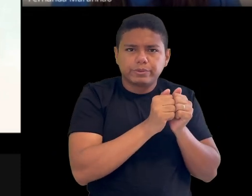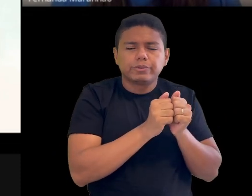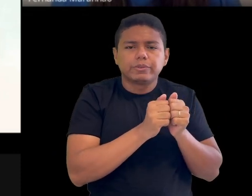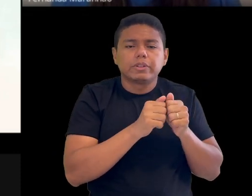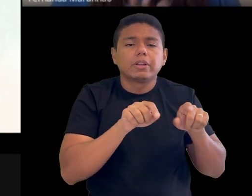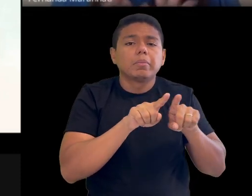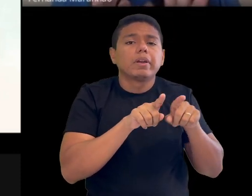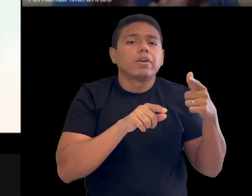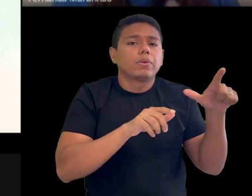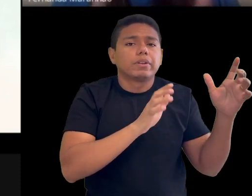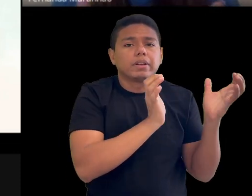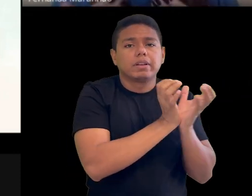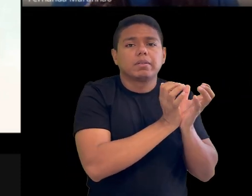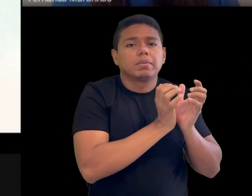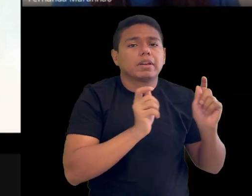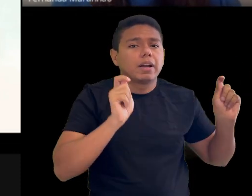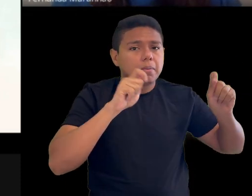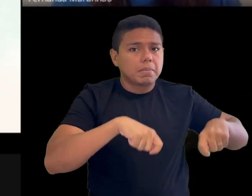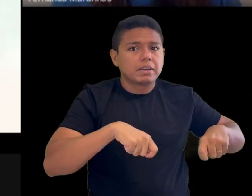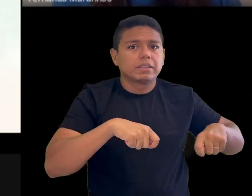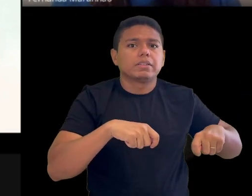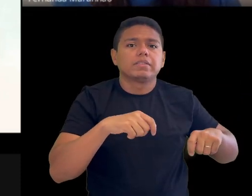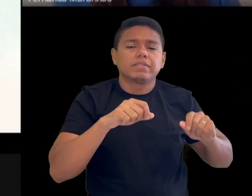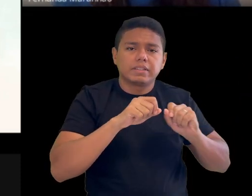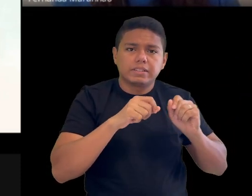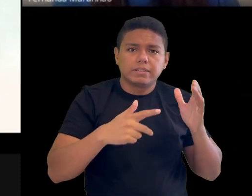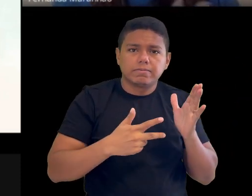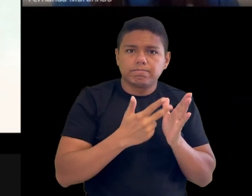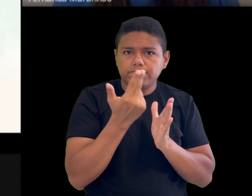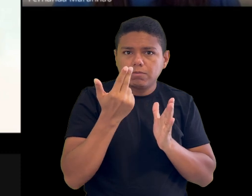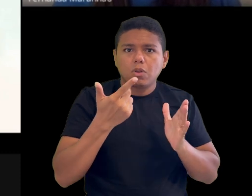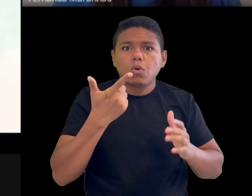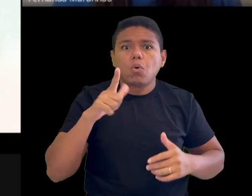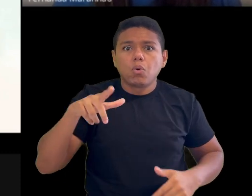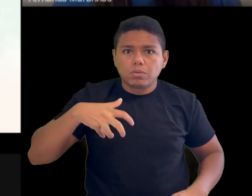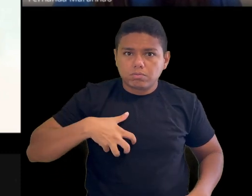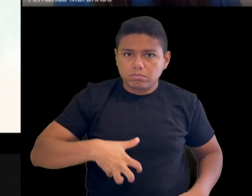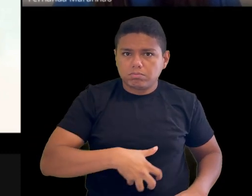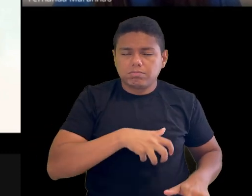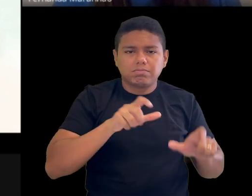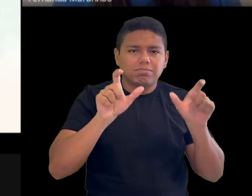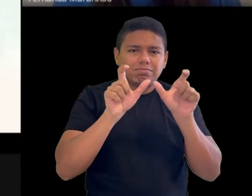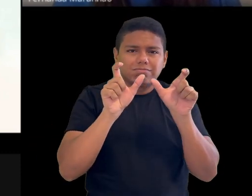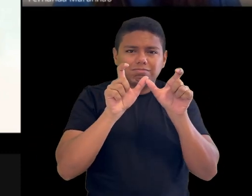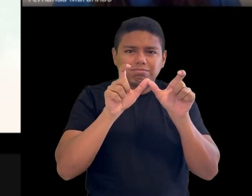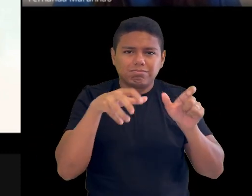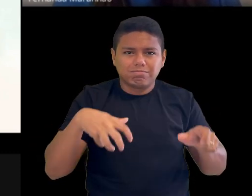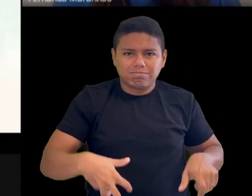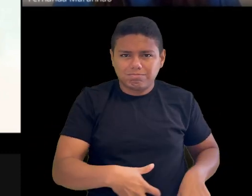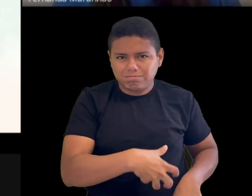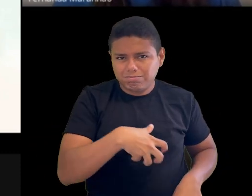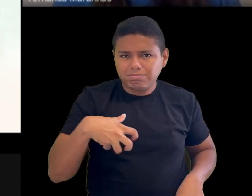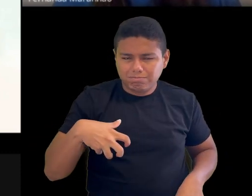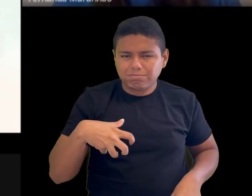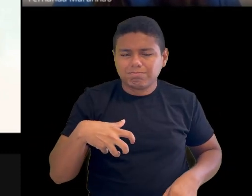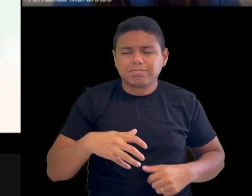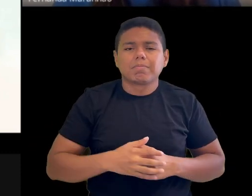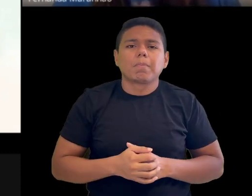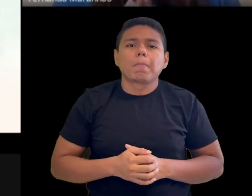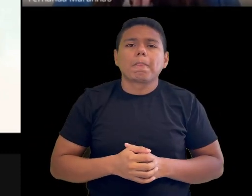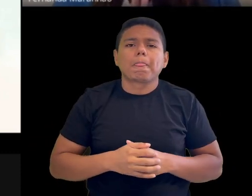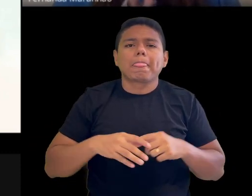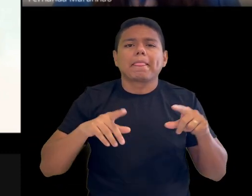abordagem cirúrgica de outros órgãos da pelve, como, por exemplo, o urologista. E é importante ter banco de sangue no